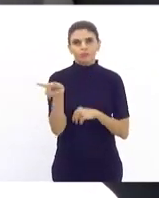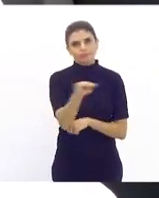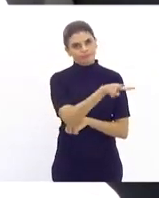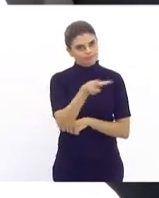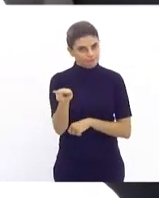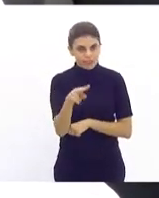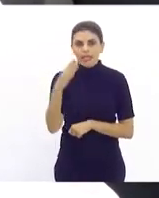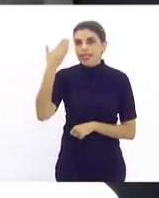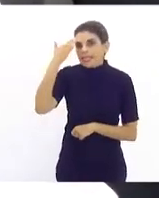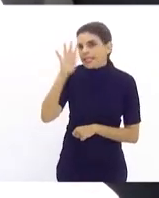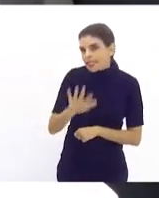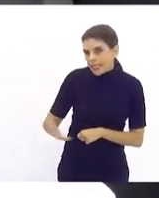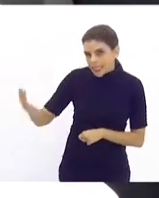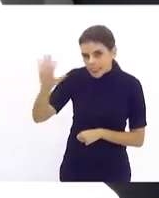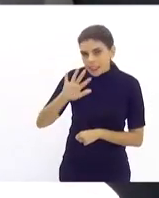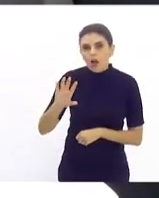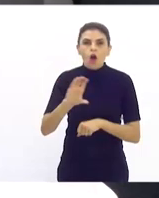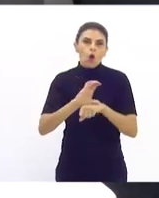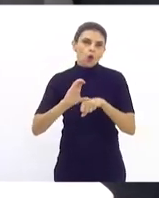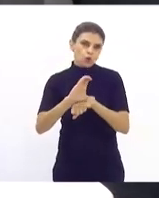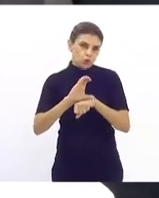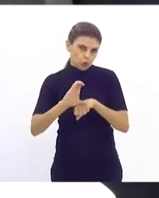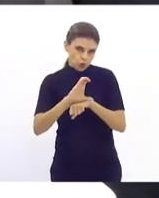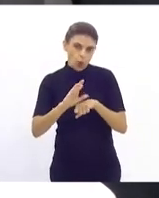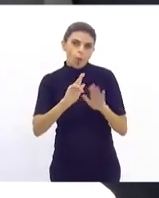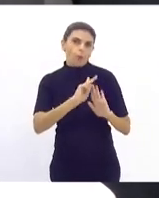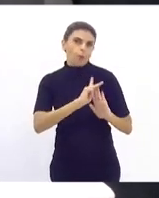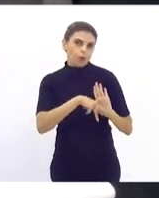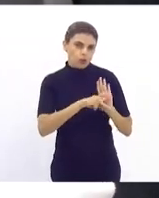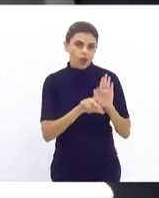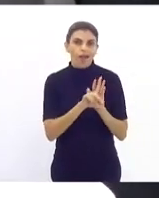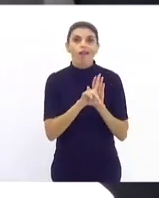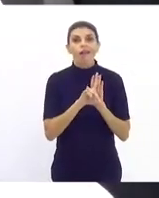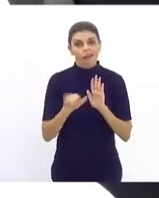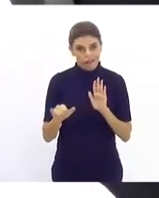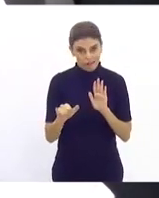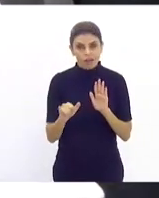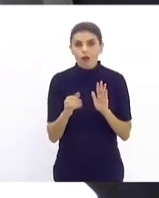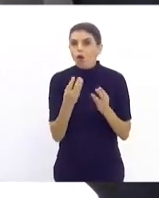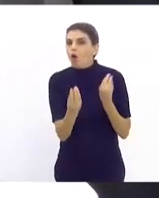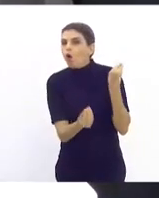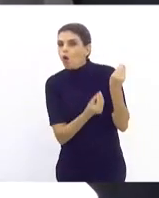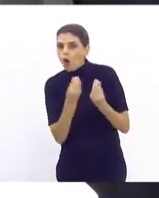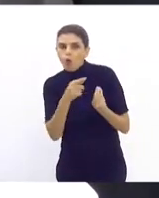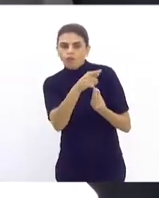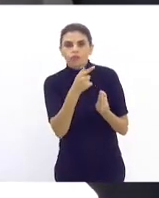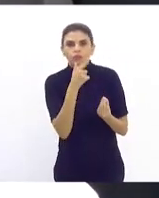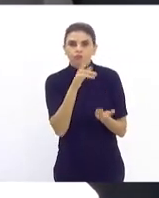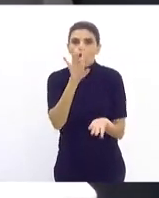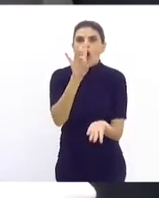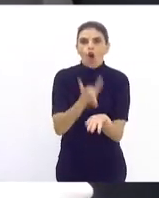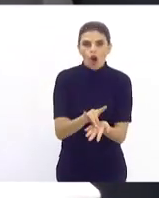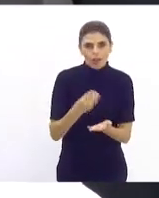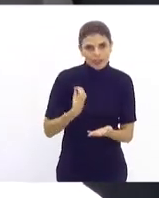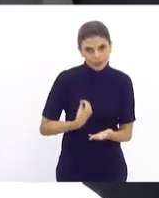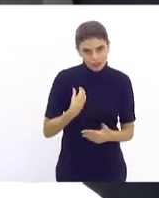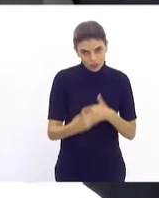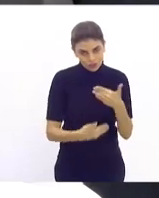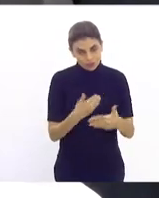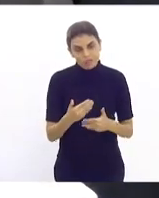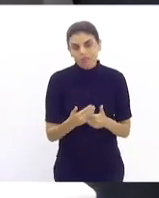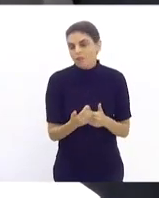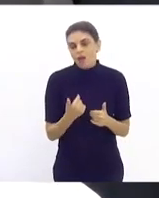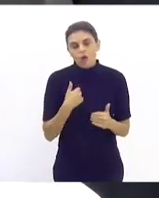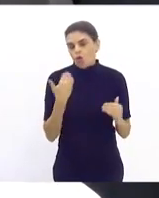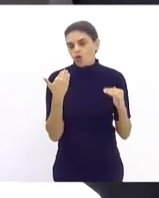Excelência, entendendo a inconstitucionalidade do projeto de lei, como seria o seu parecer originário. Então, eu